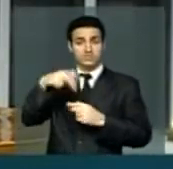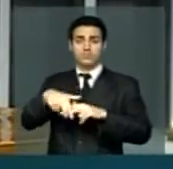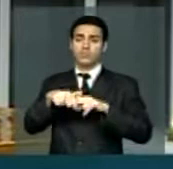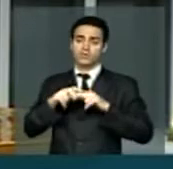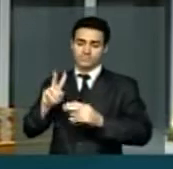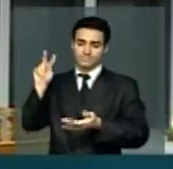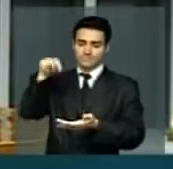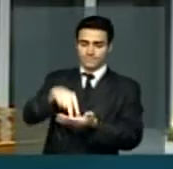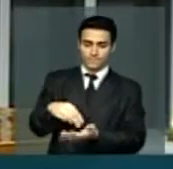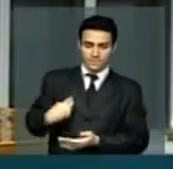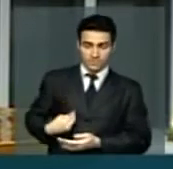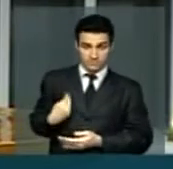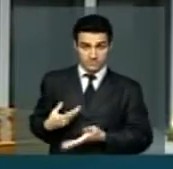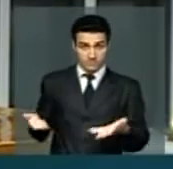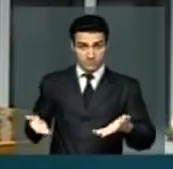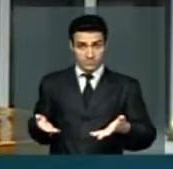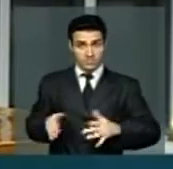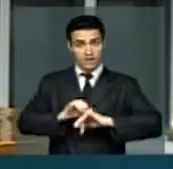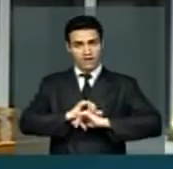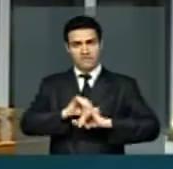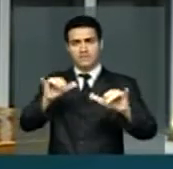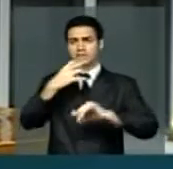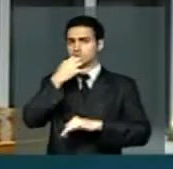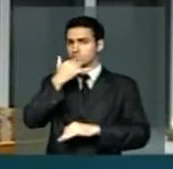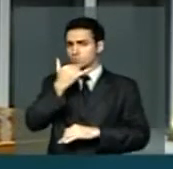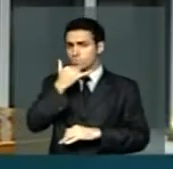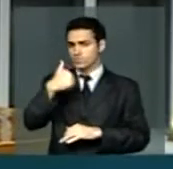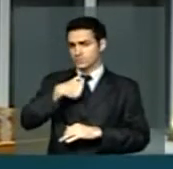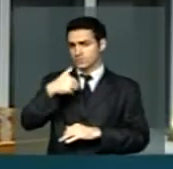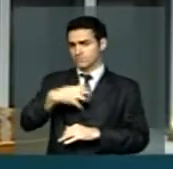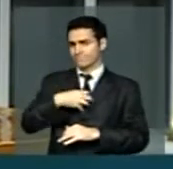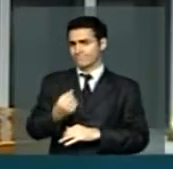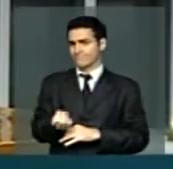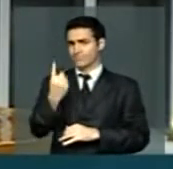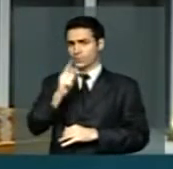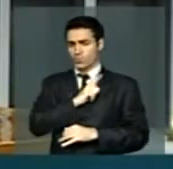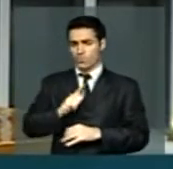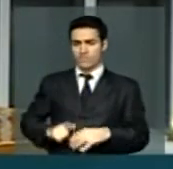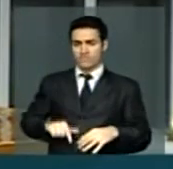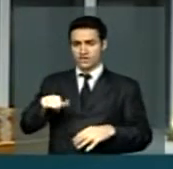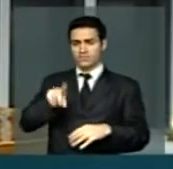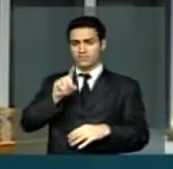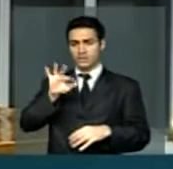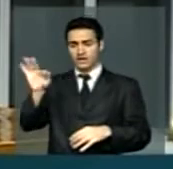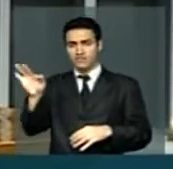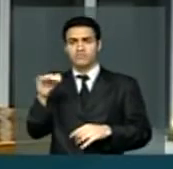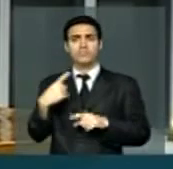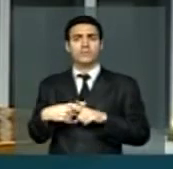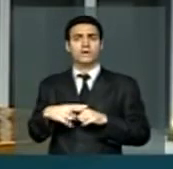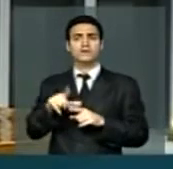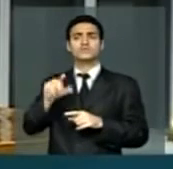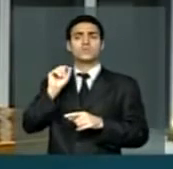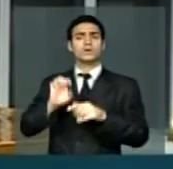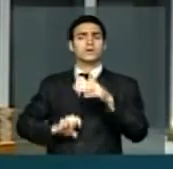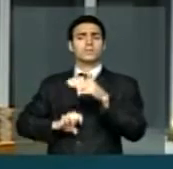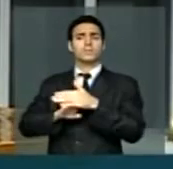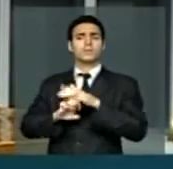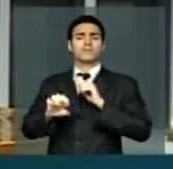estamos aqui para dizer que é muito estranho que o governo do Distrito Federal tenha optado por contratar essa